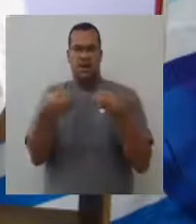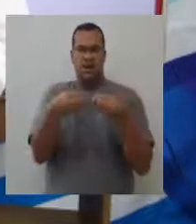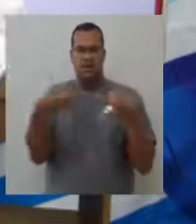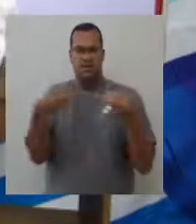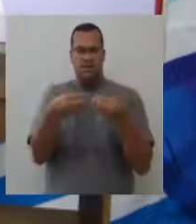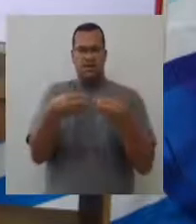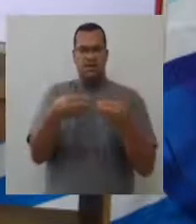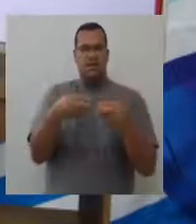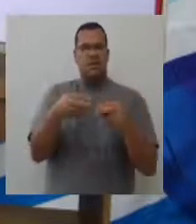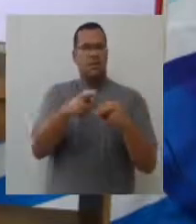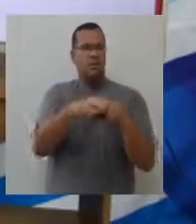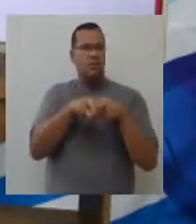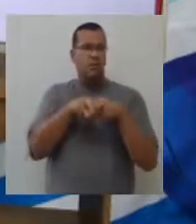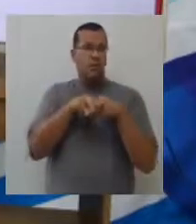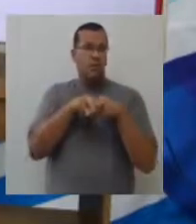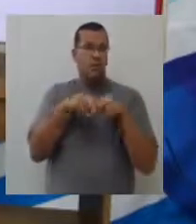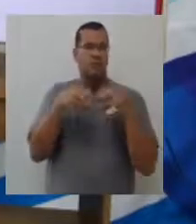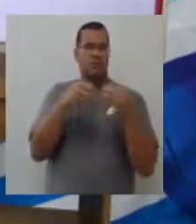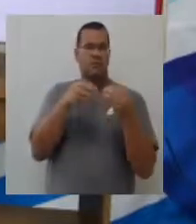tem essa